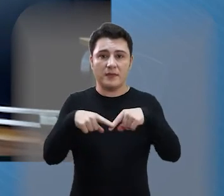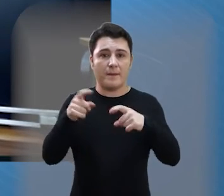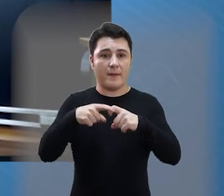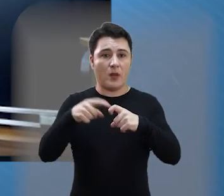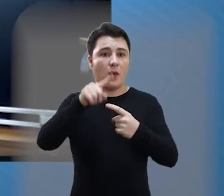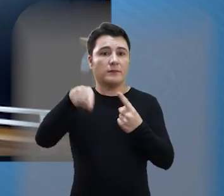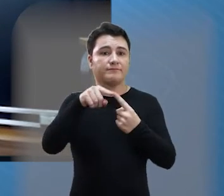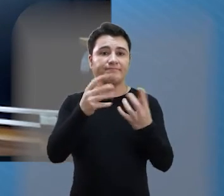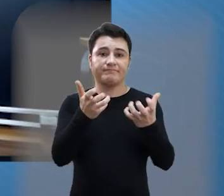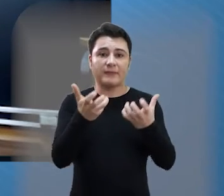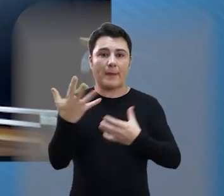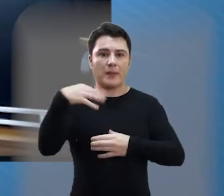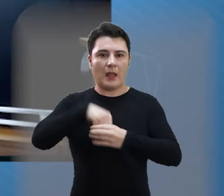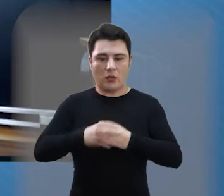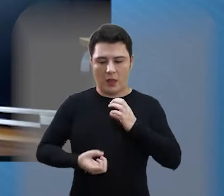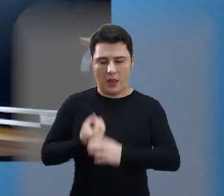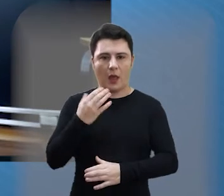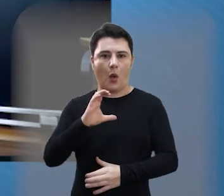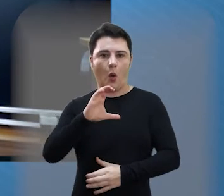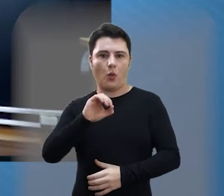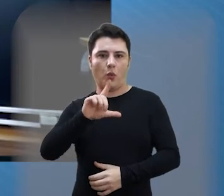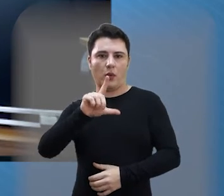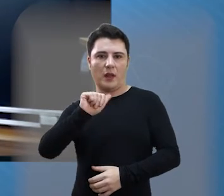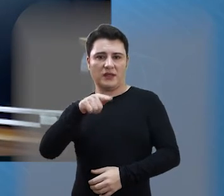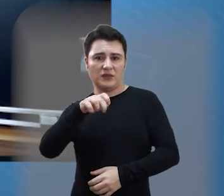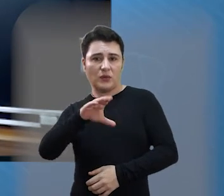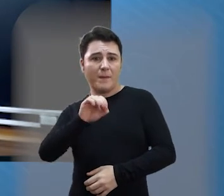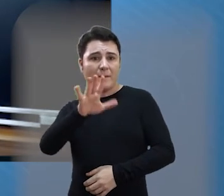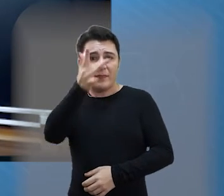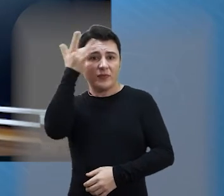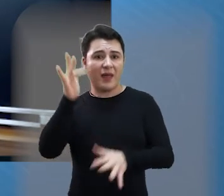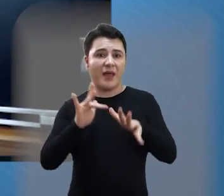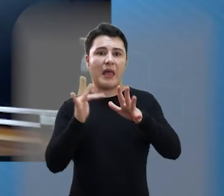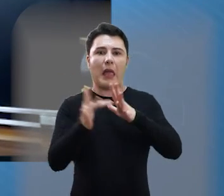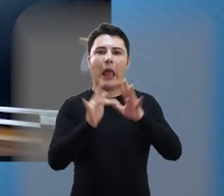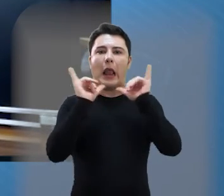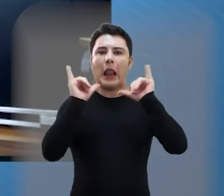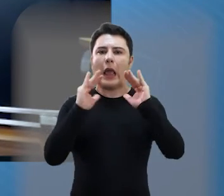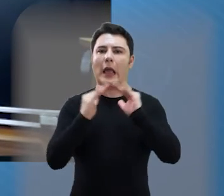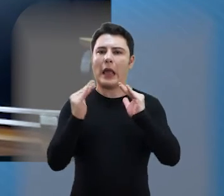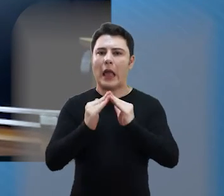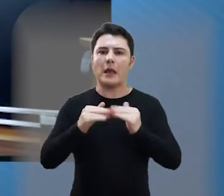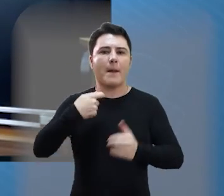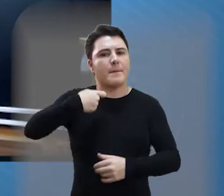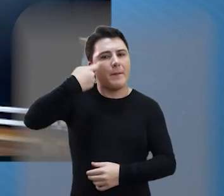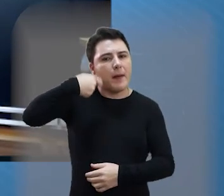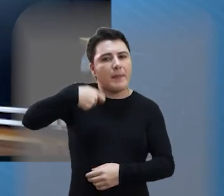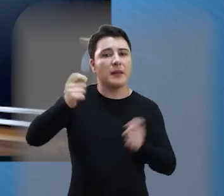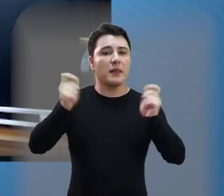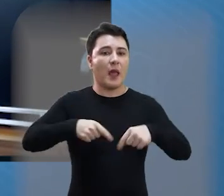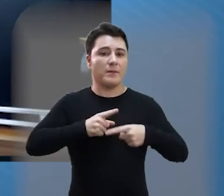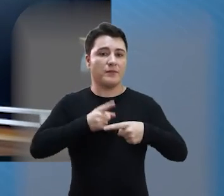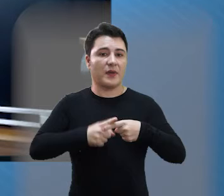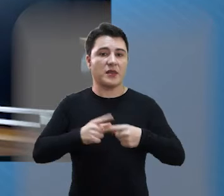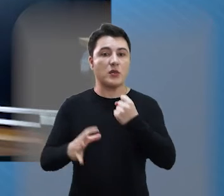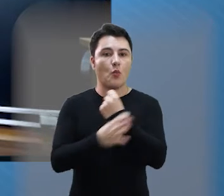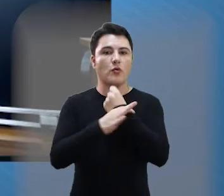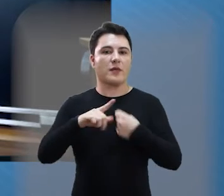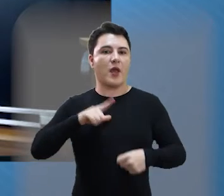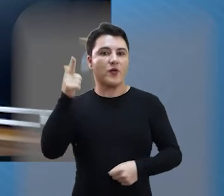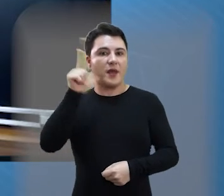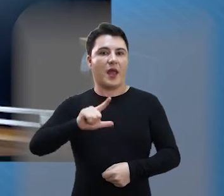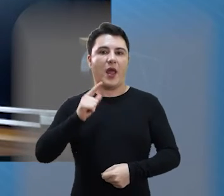casa. Muitos influenciadores falam que é seguro e que é possível ter uma aparência mais jovem a partir dessa